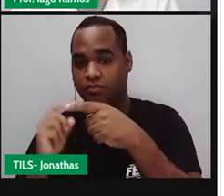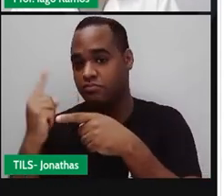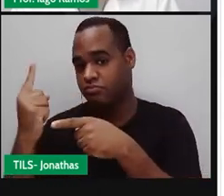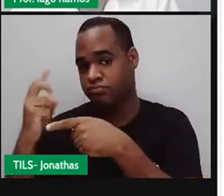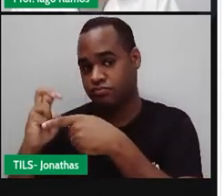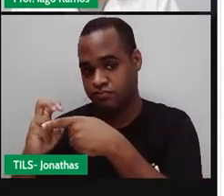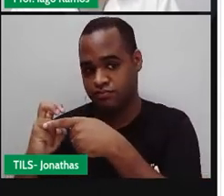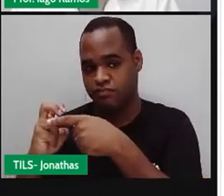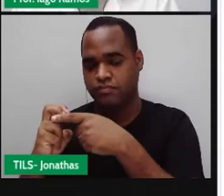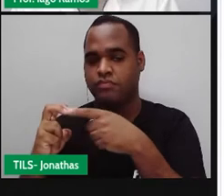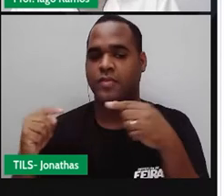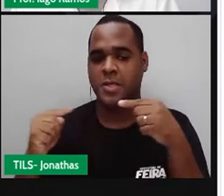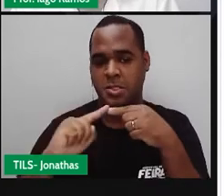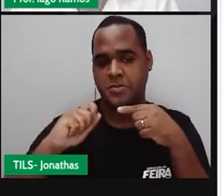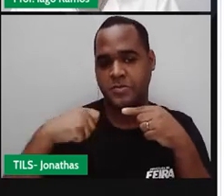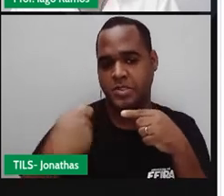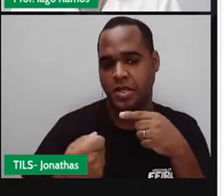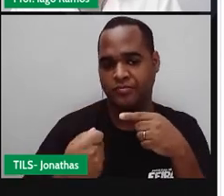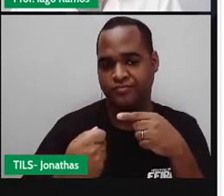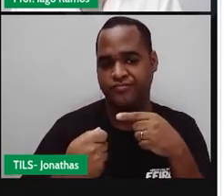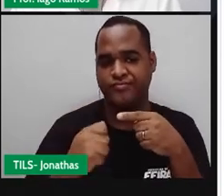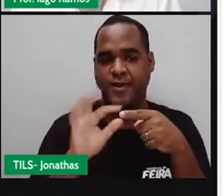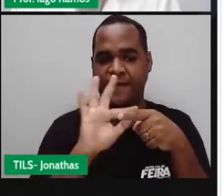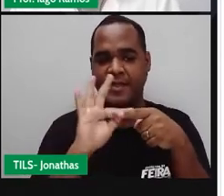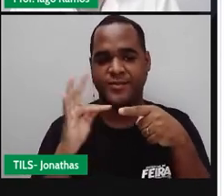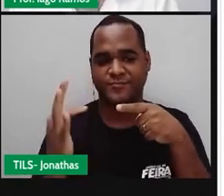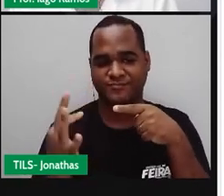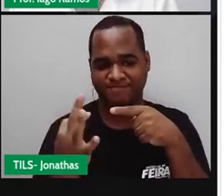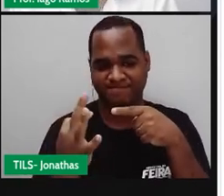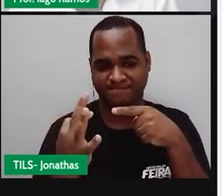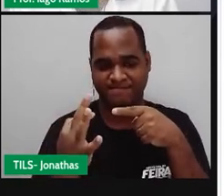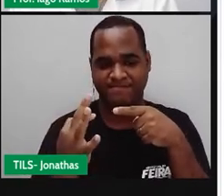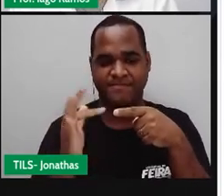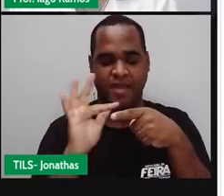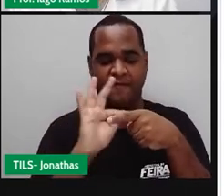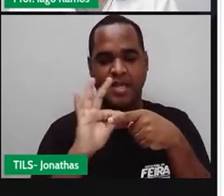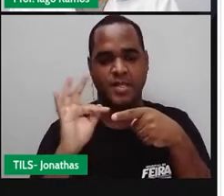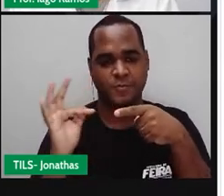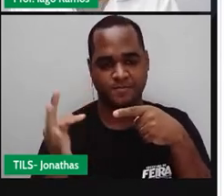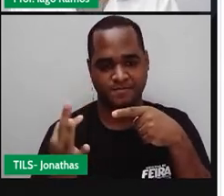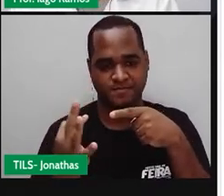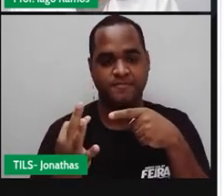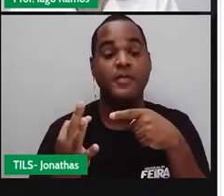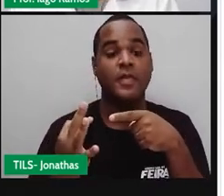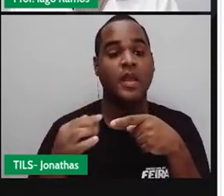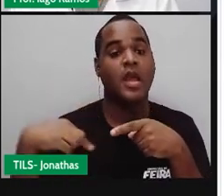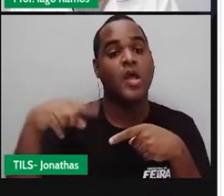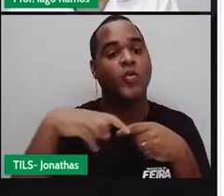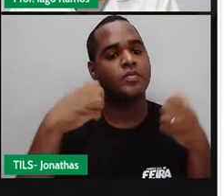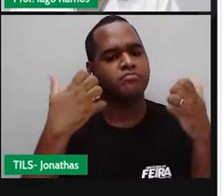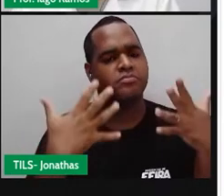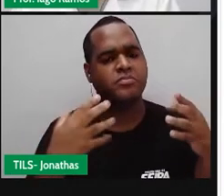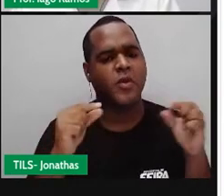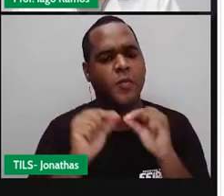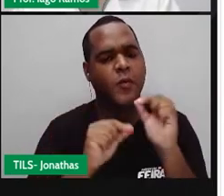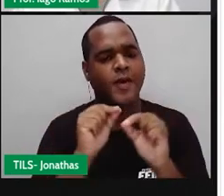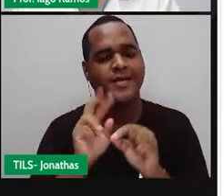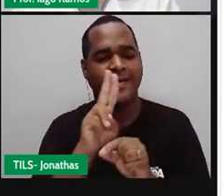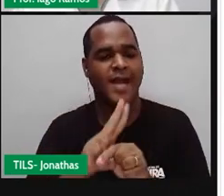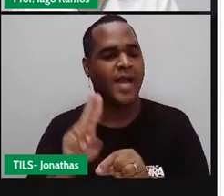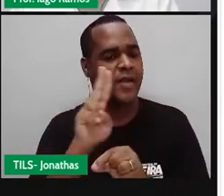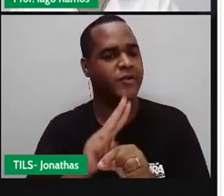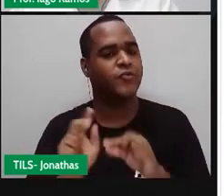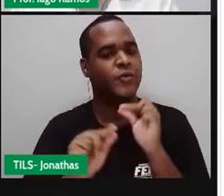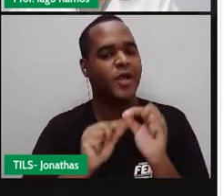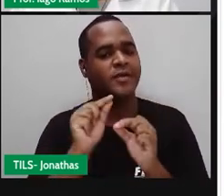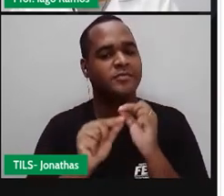tá nesse caso aqui quando é que a gente usou a fração a gente